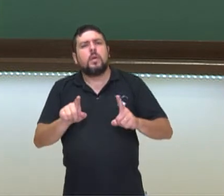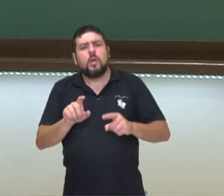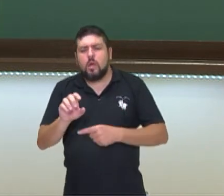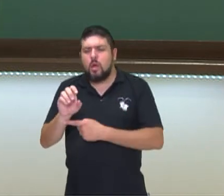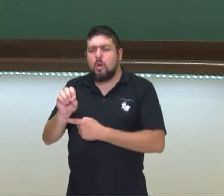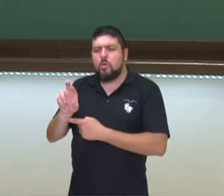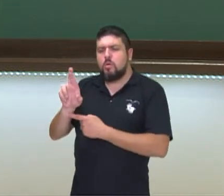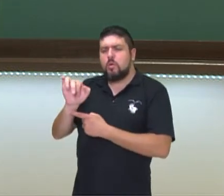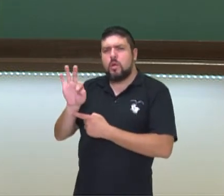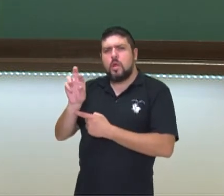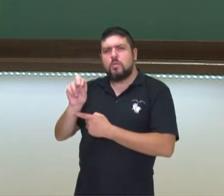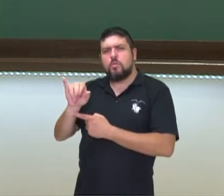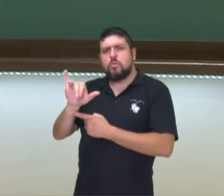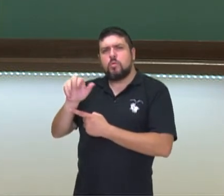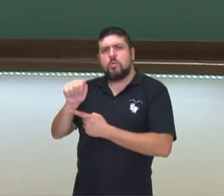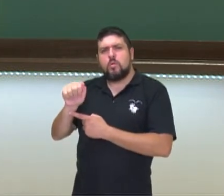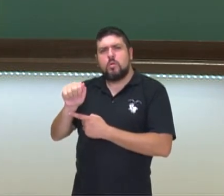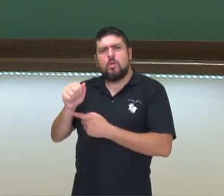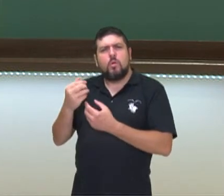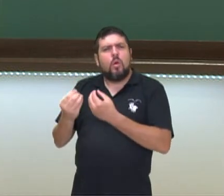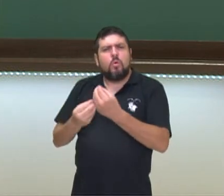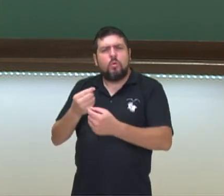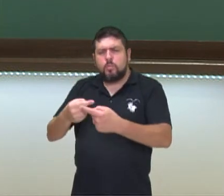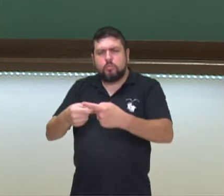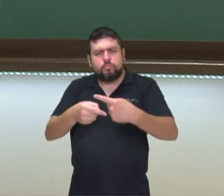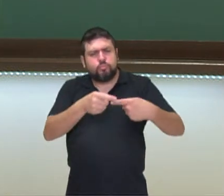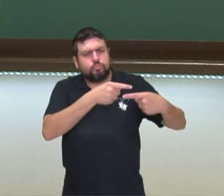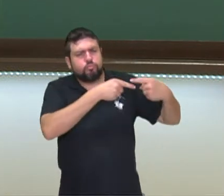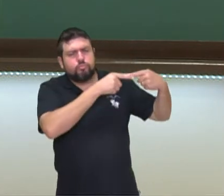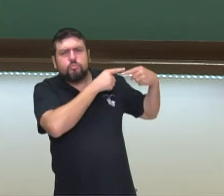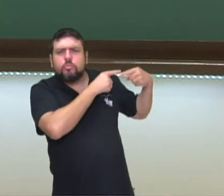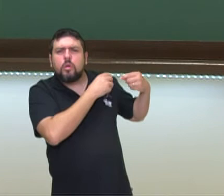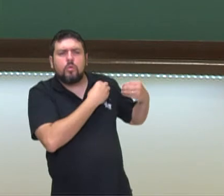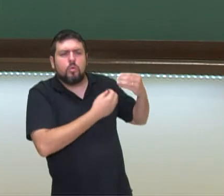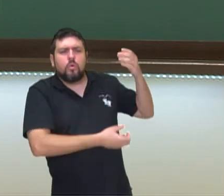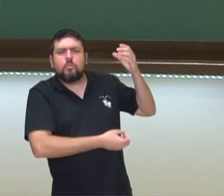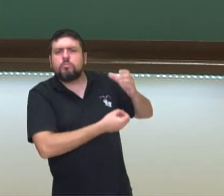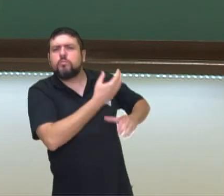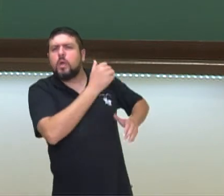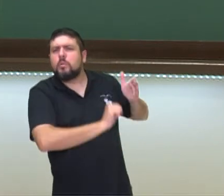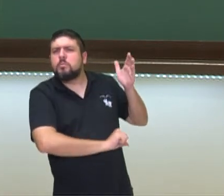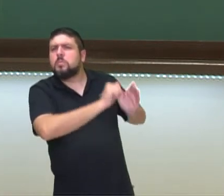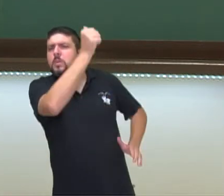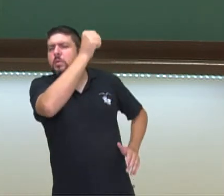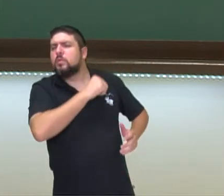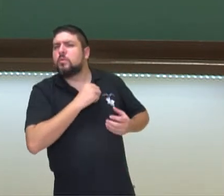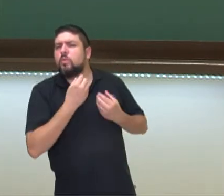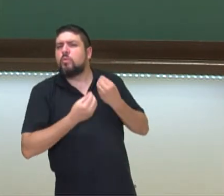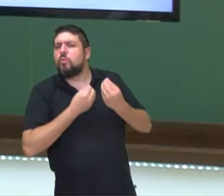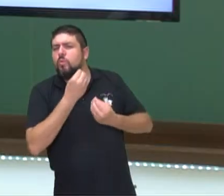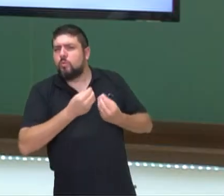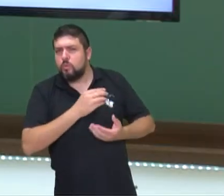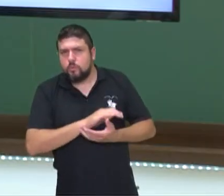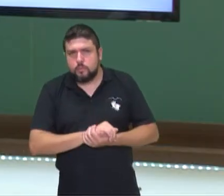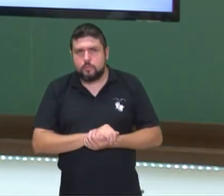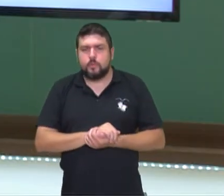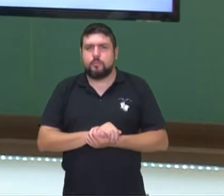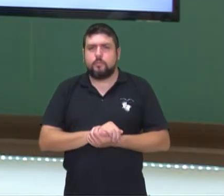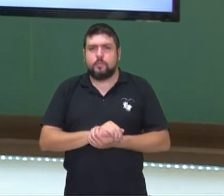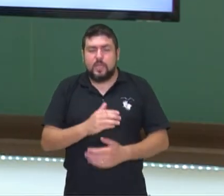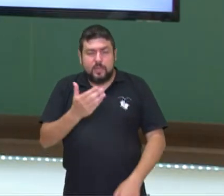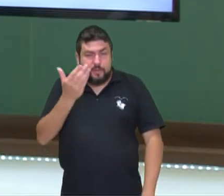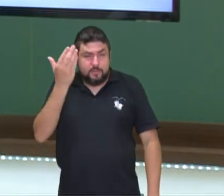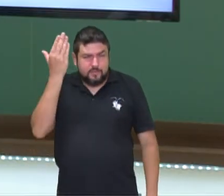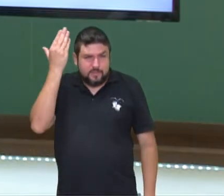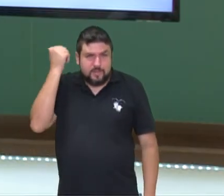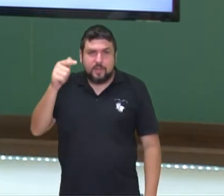oratória? De onde vem? Quais são as origens dessa ideia de transmitir corretamente um discurso? Na Grécia